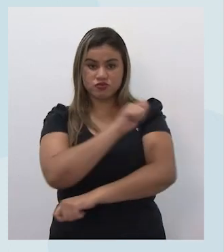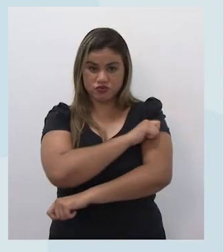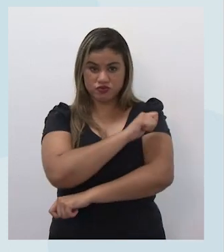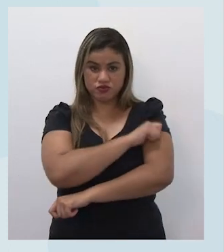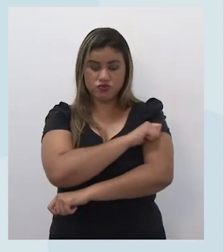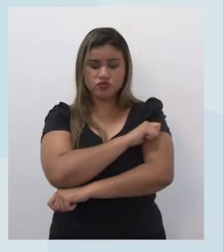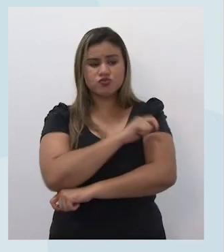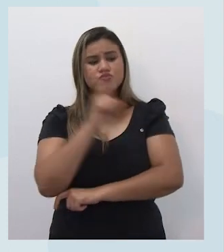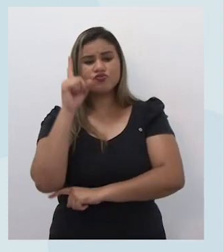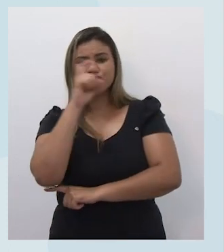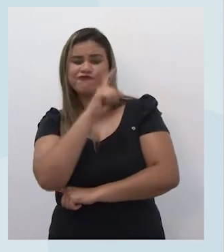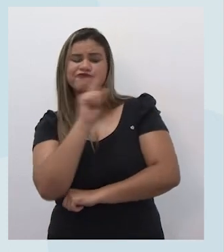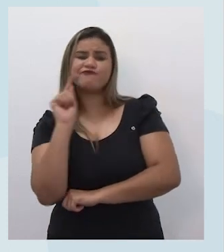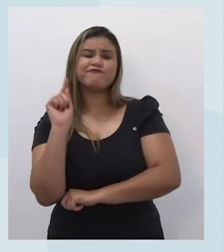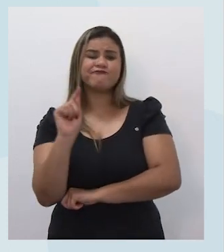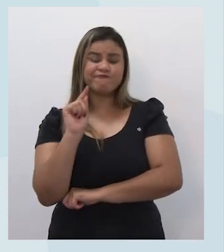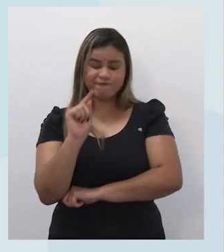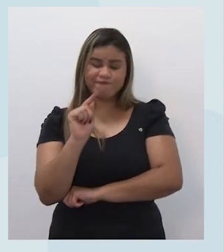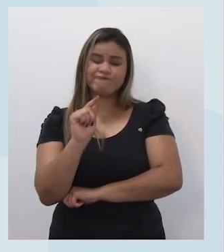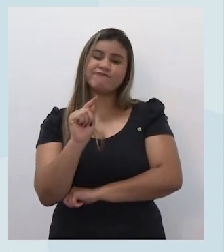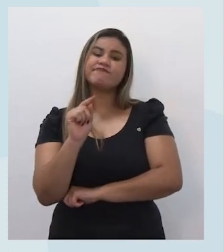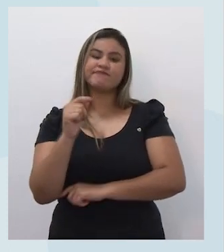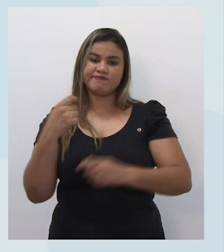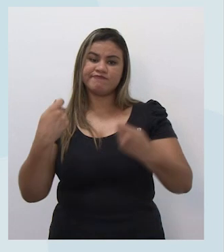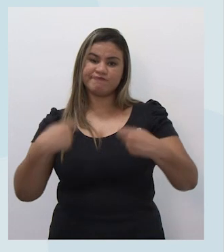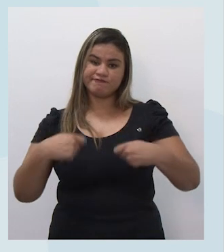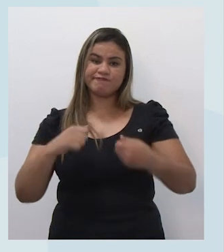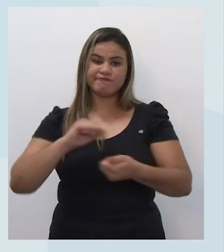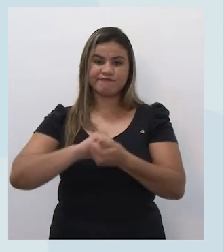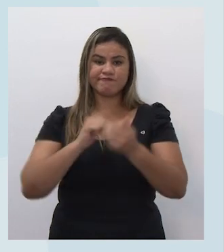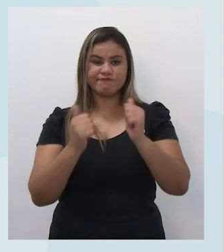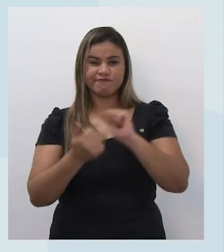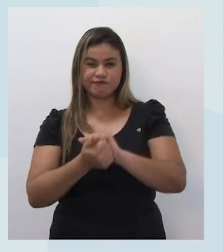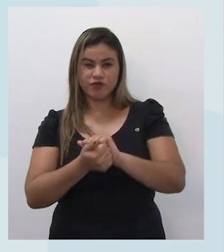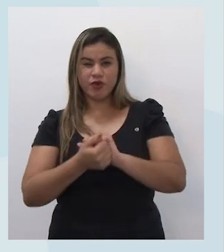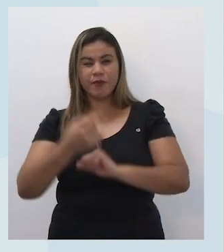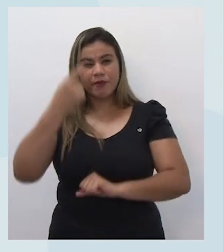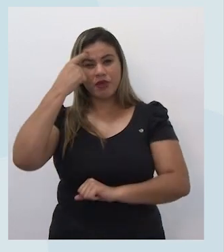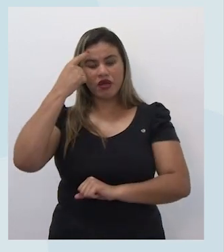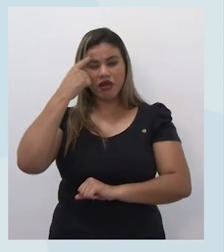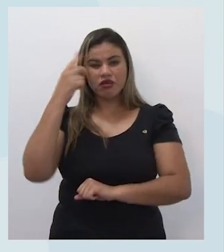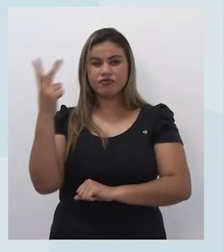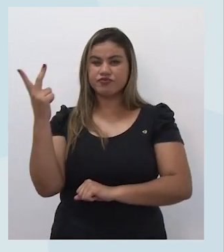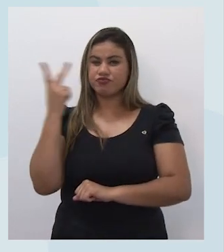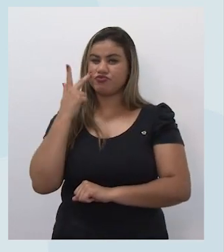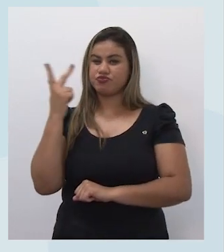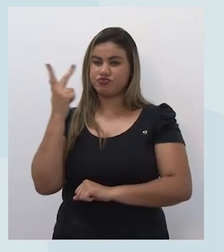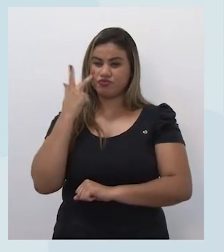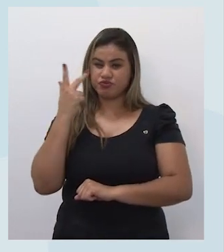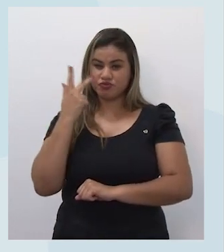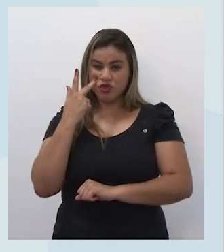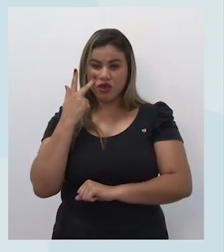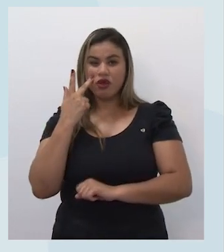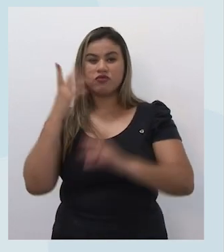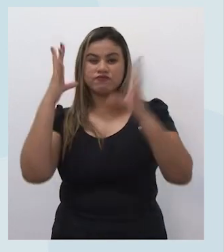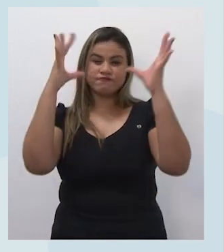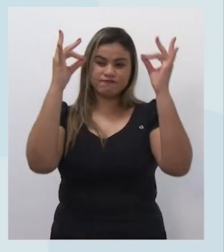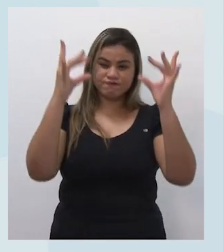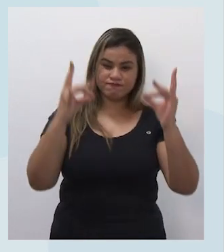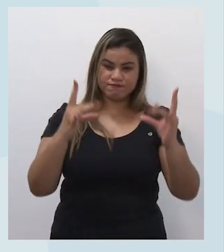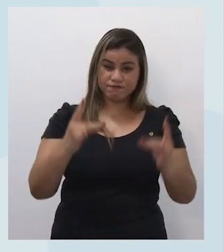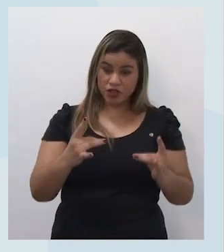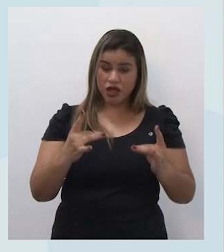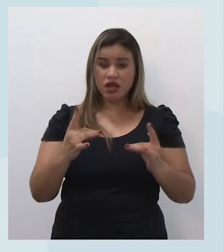alunos, sempre levando em conta a natureza, as especificidades e o grau de complexidade dos conteúdos. E